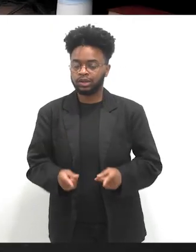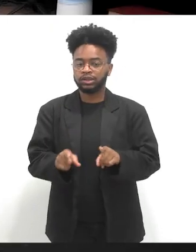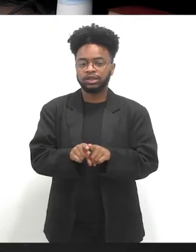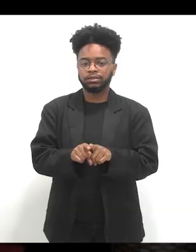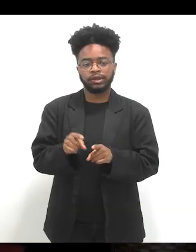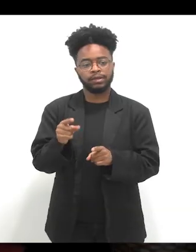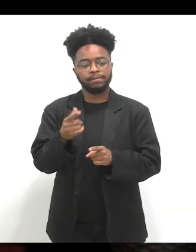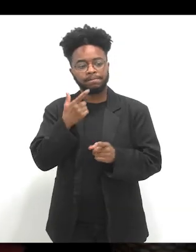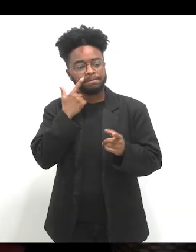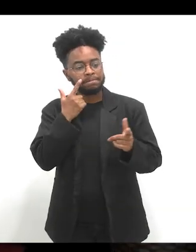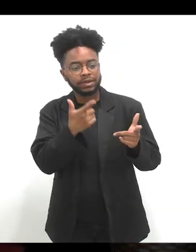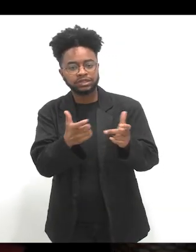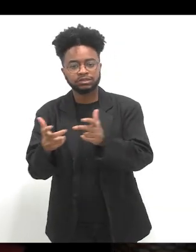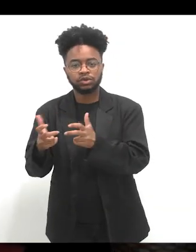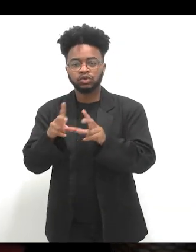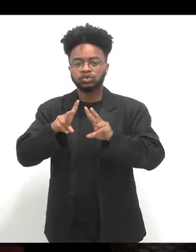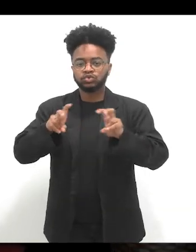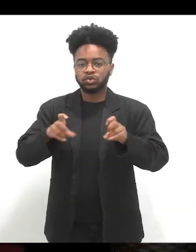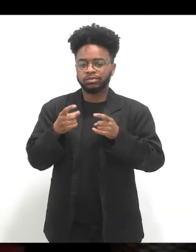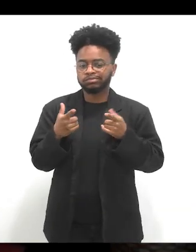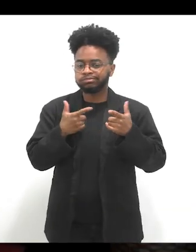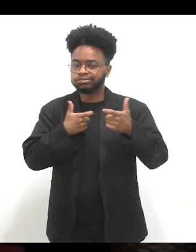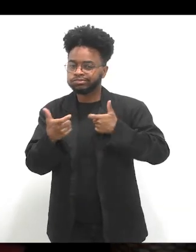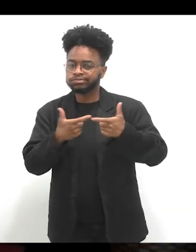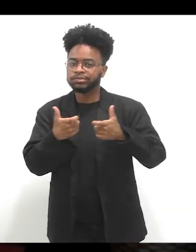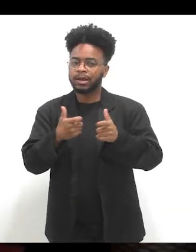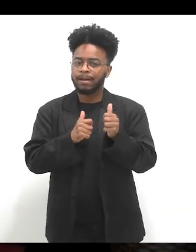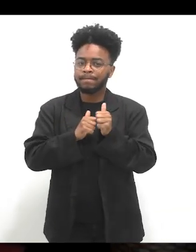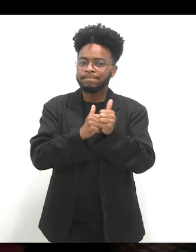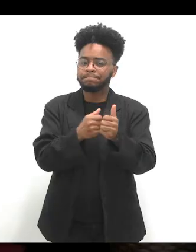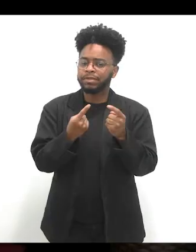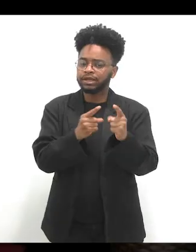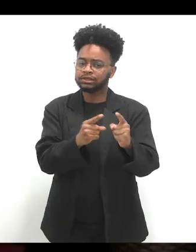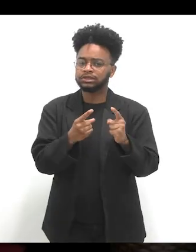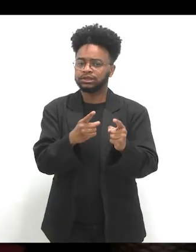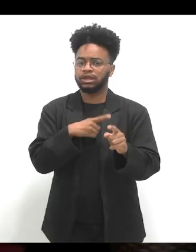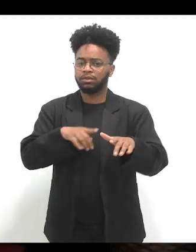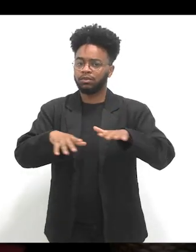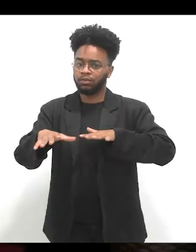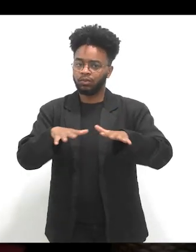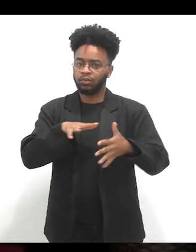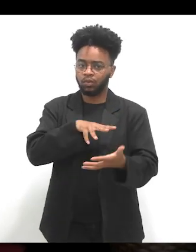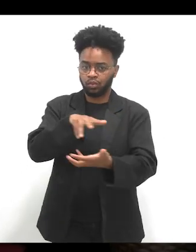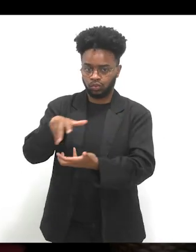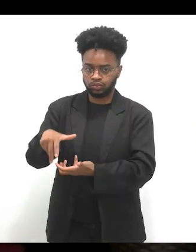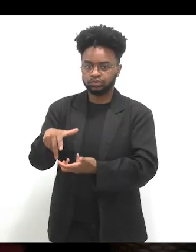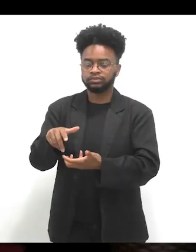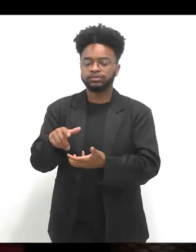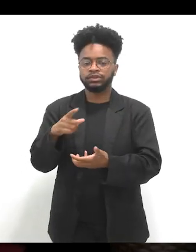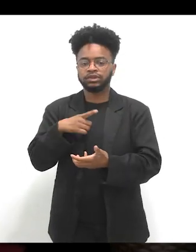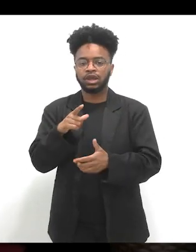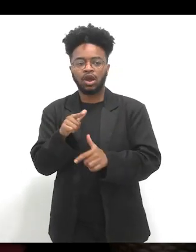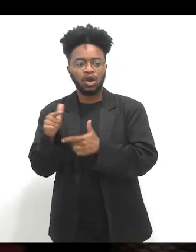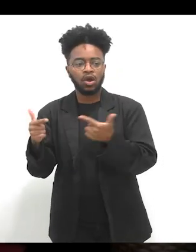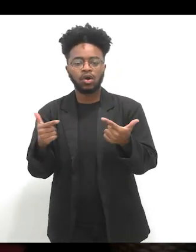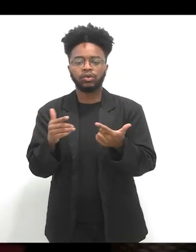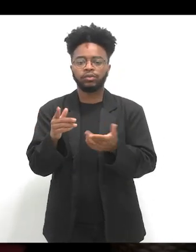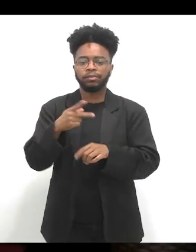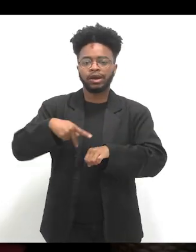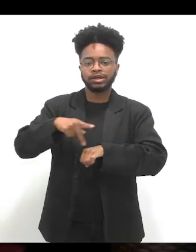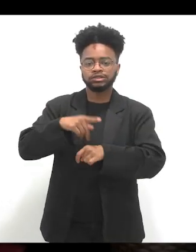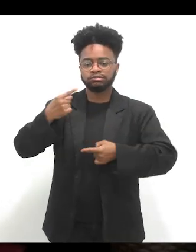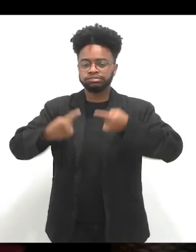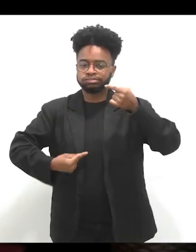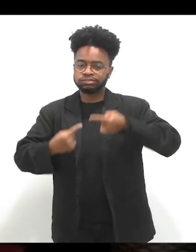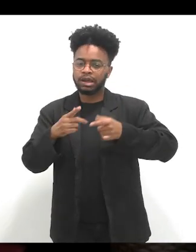e aí pegando a questão dos conflitos, inclusive das perseguições, há então uma mobilização mundial, né, de países que estão em